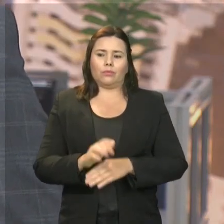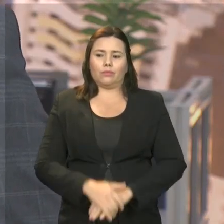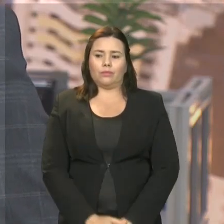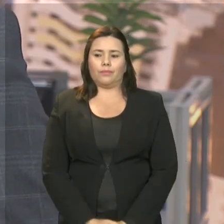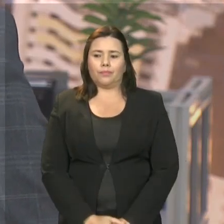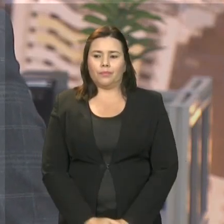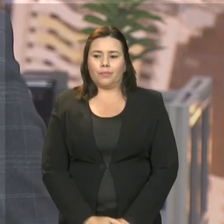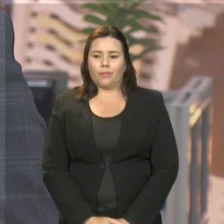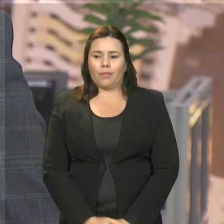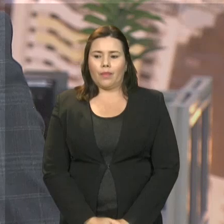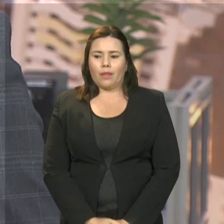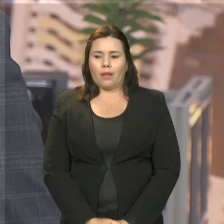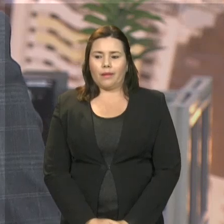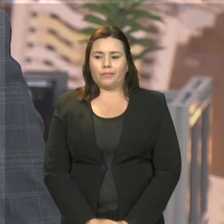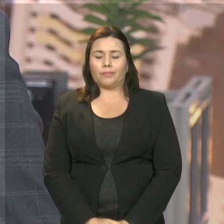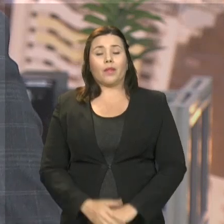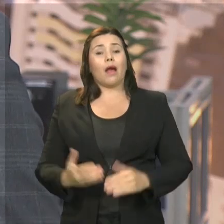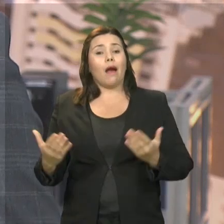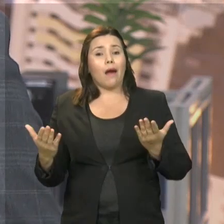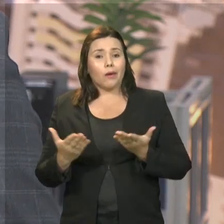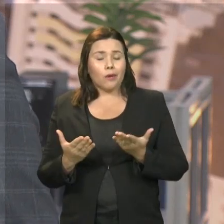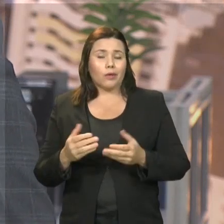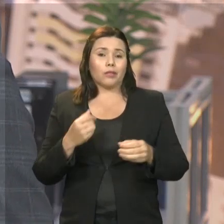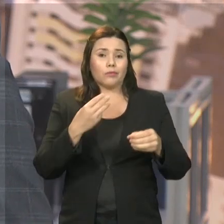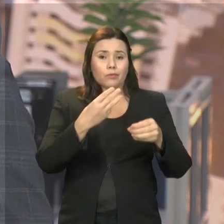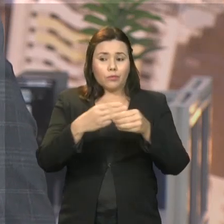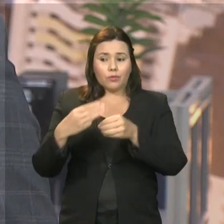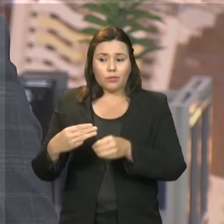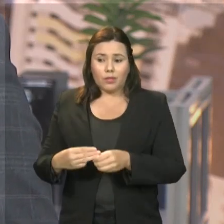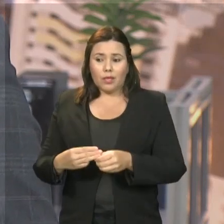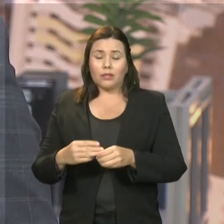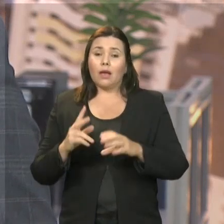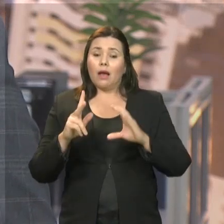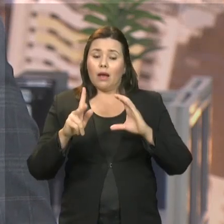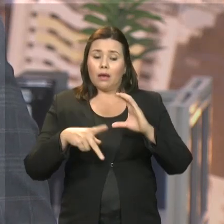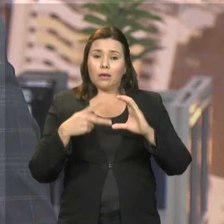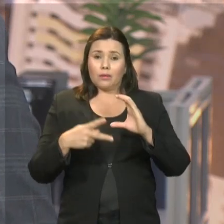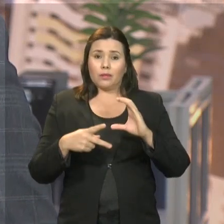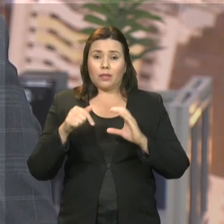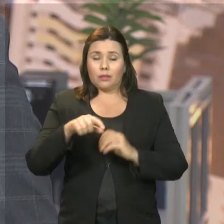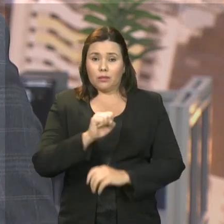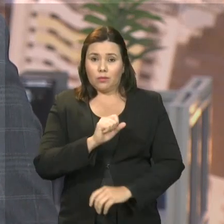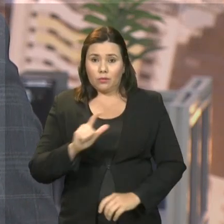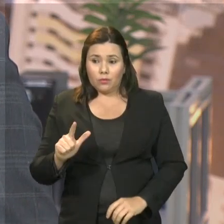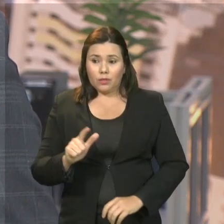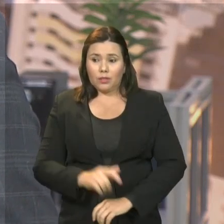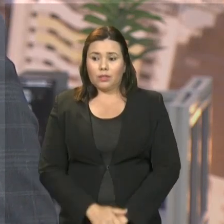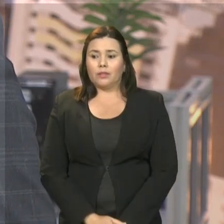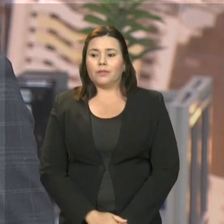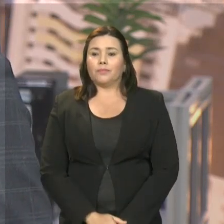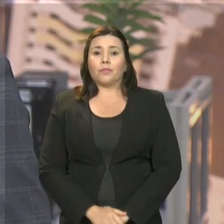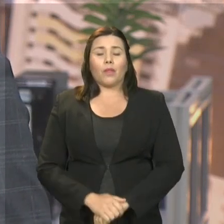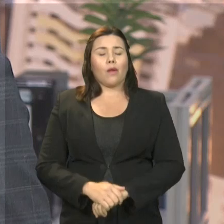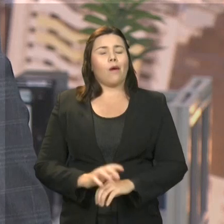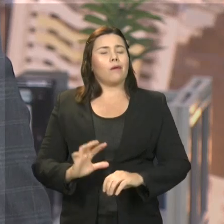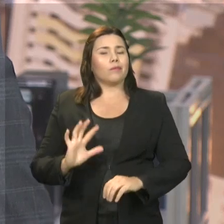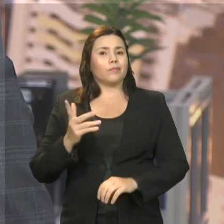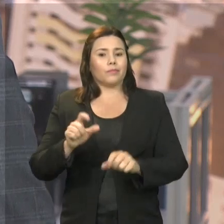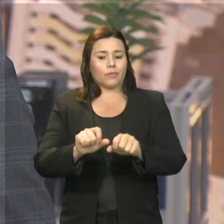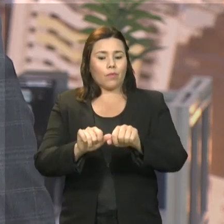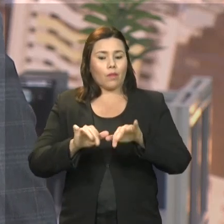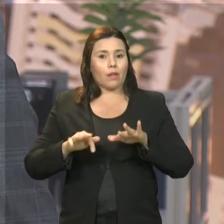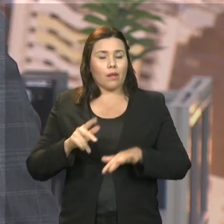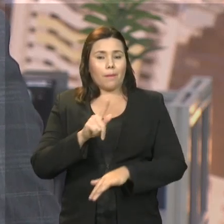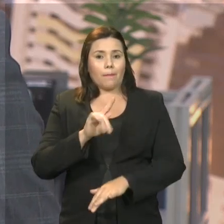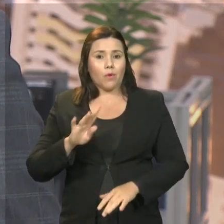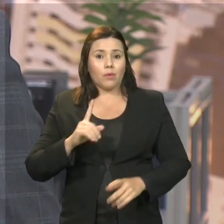Saindo agora do Legislativo Estadual para o Municipal, a Câmara de Vereadores de São Luís realizou uma audiência para discutir o projeto que trata